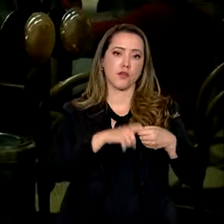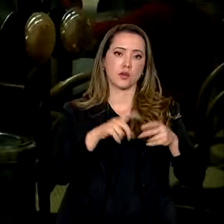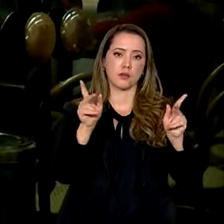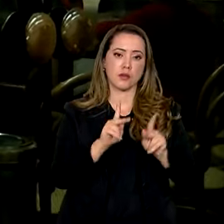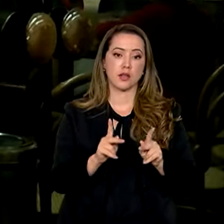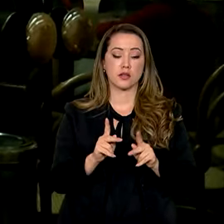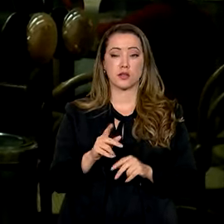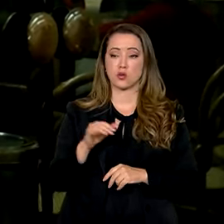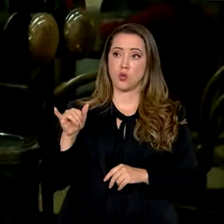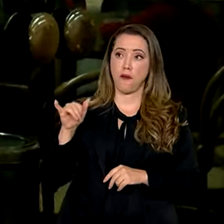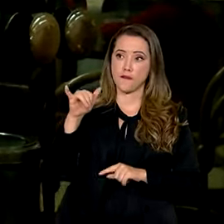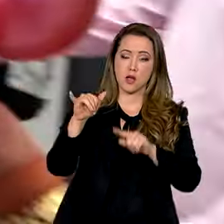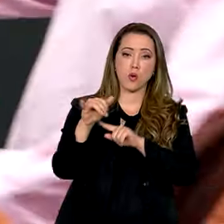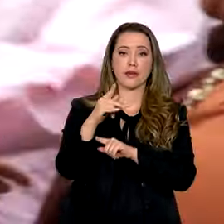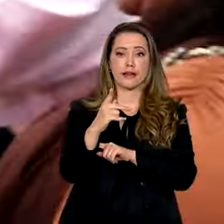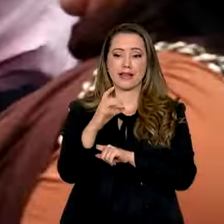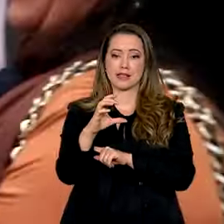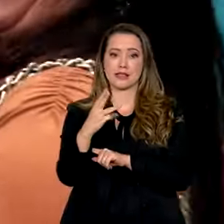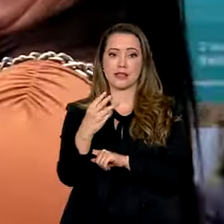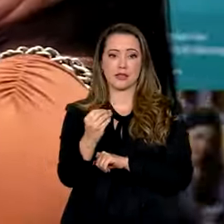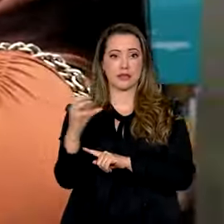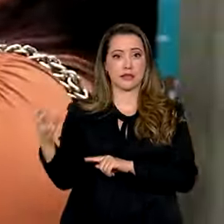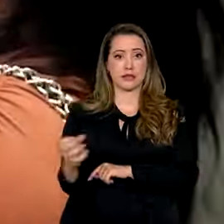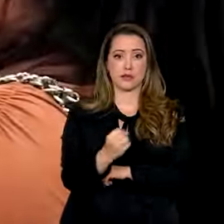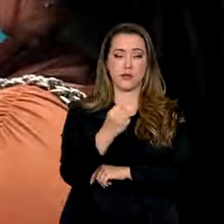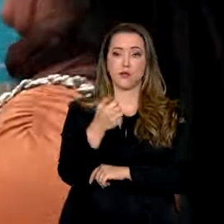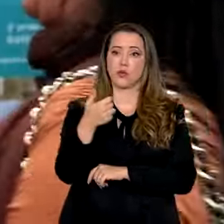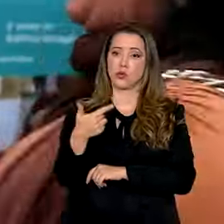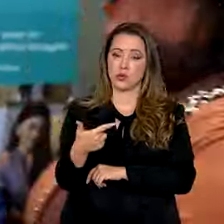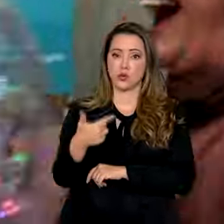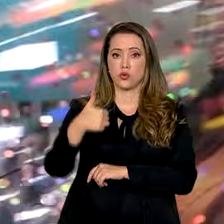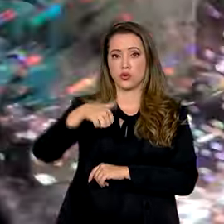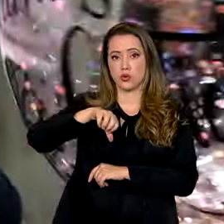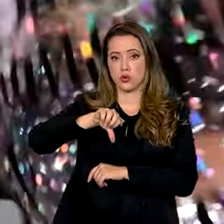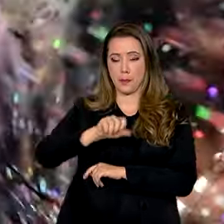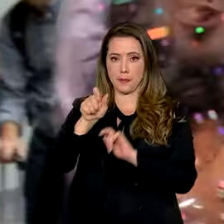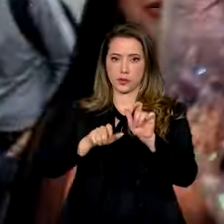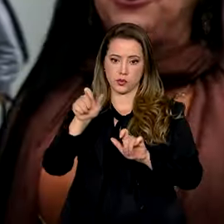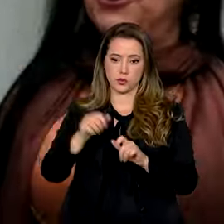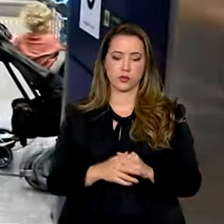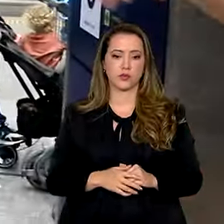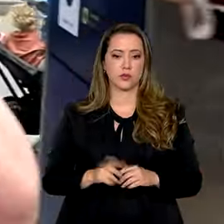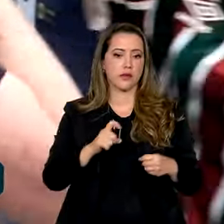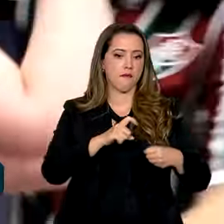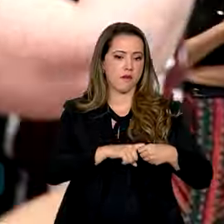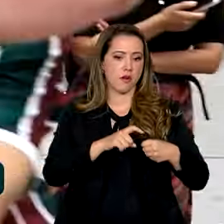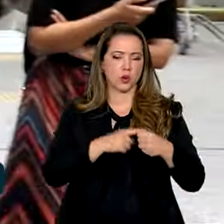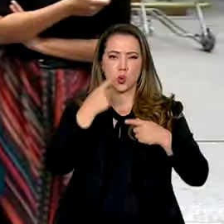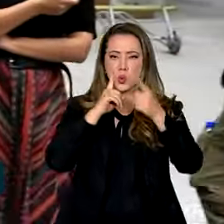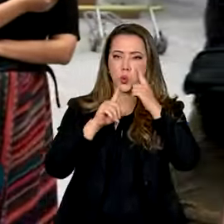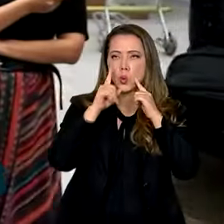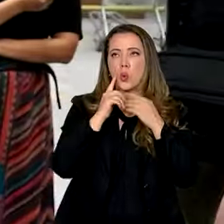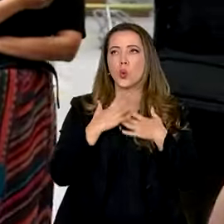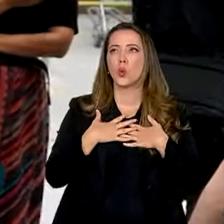avião KC-30 da Força Aérea Brasileira resgatou 219 brasileiros. No desembarque, lágrimas de